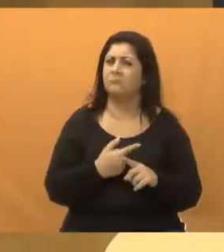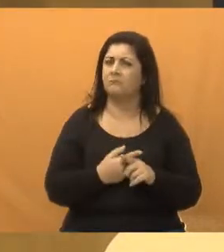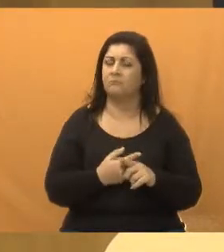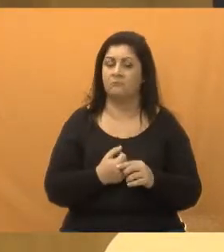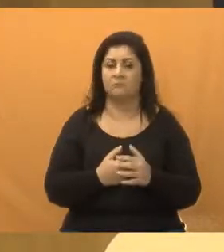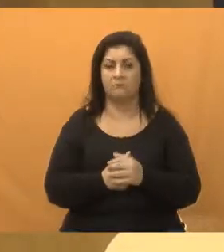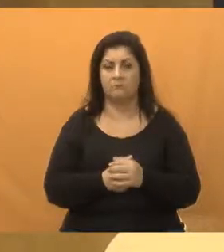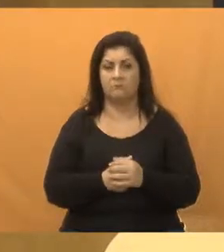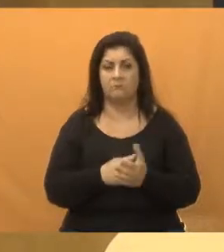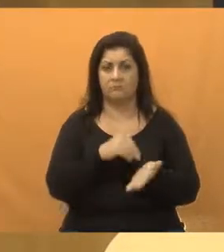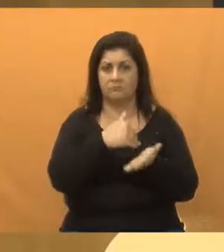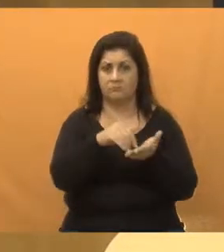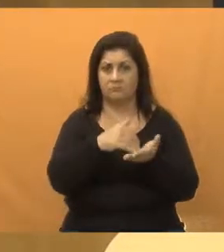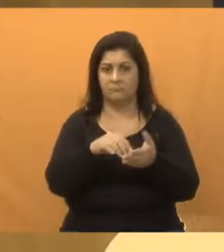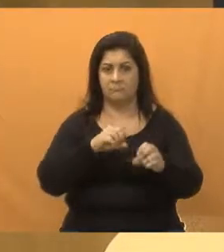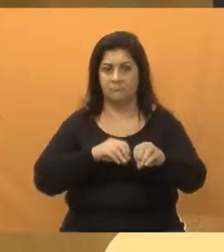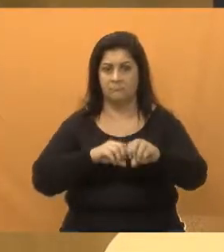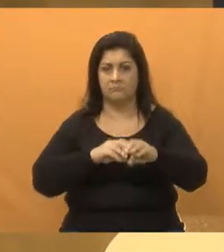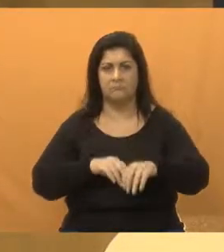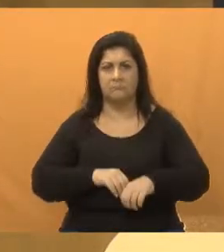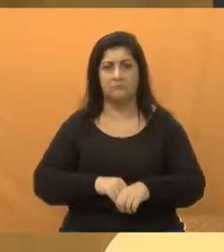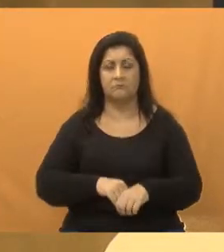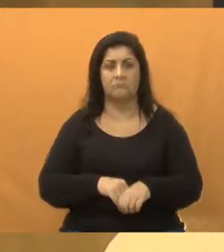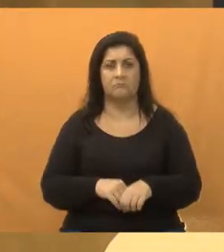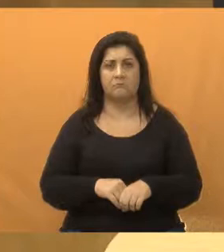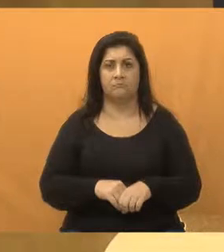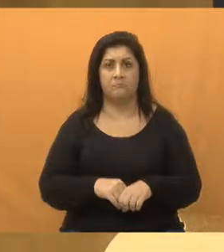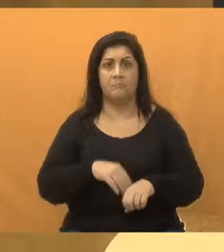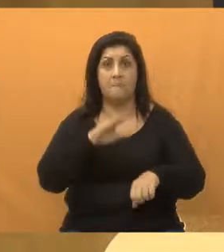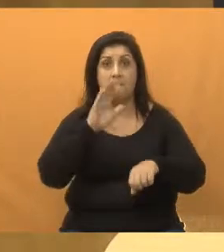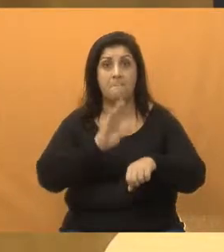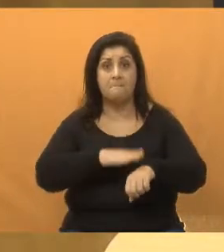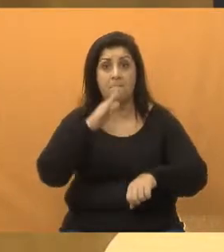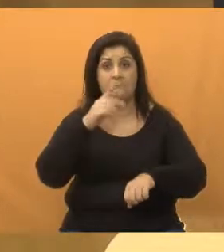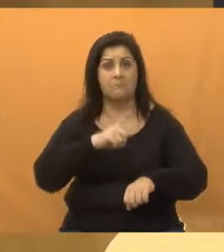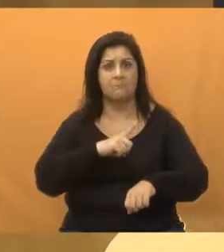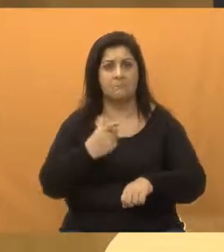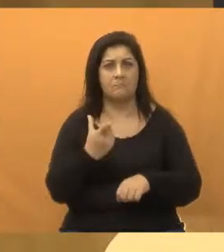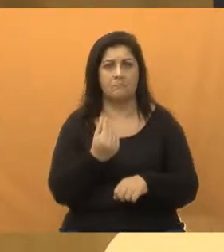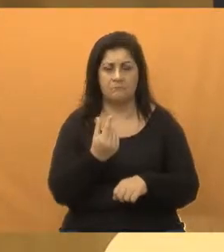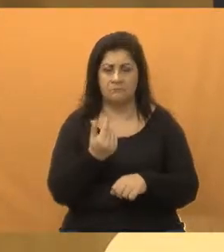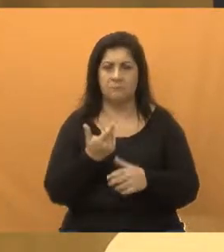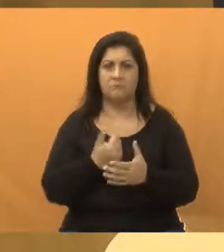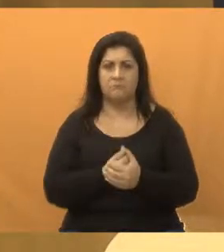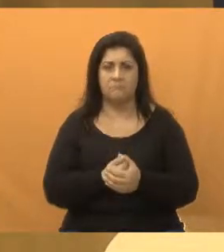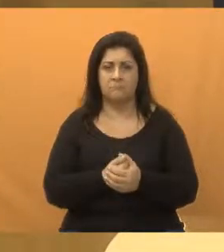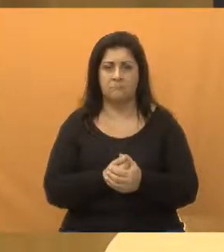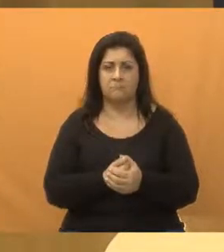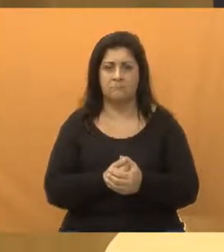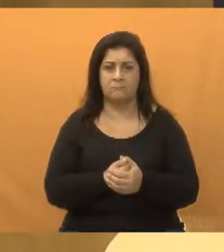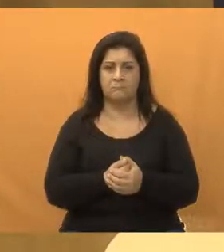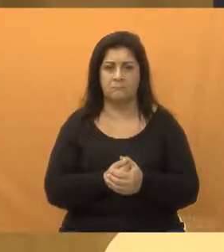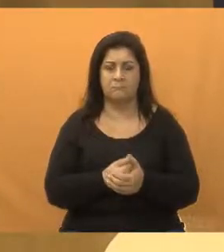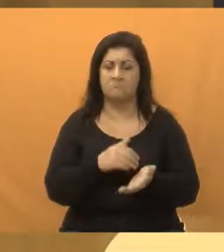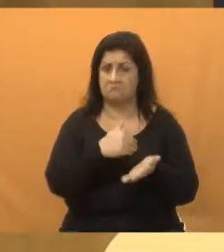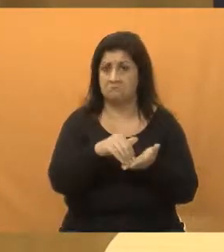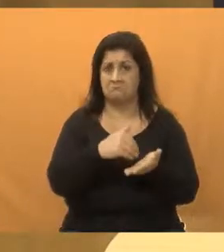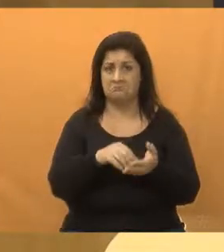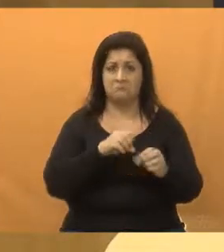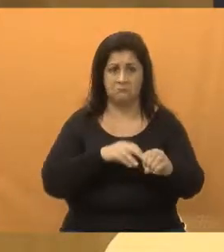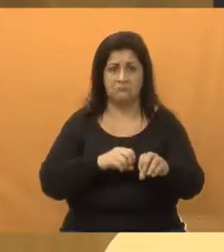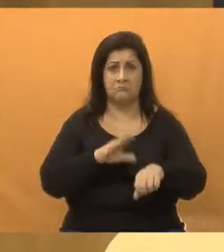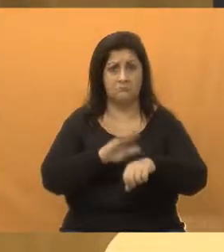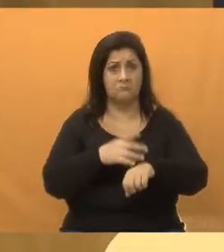de Educação é a secretaria que maior recebe investimento. O maior investimento é a Secretaria de